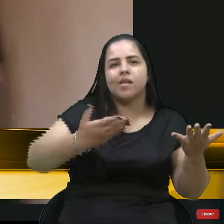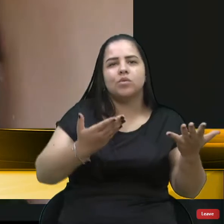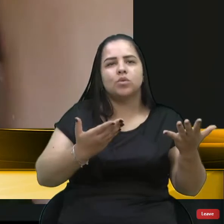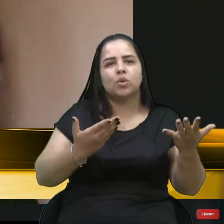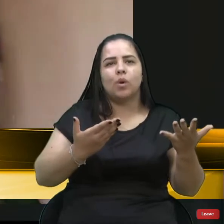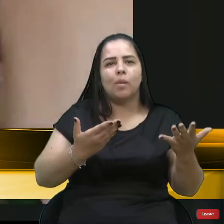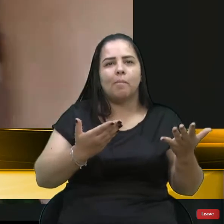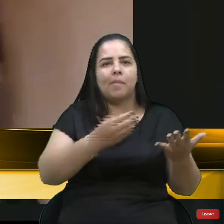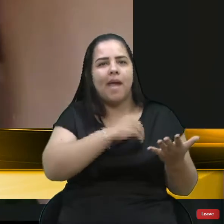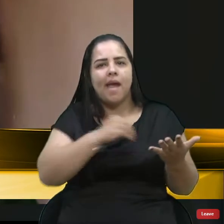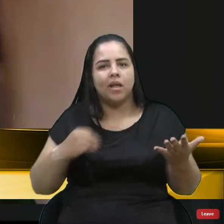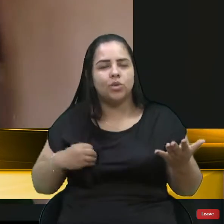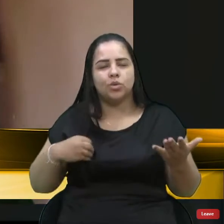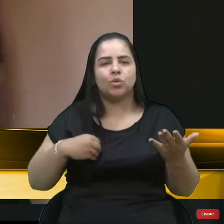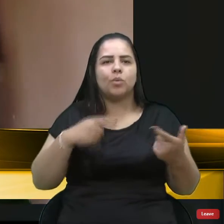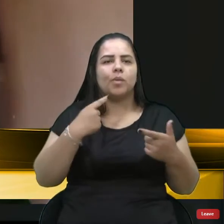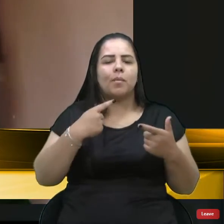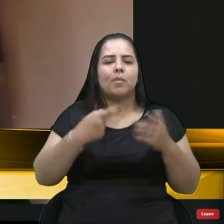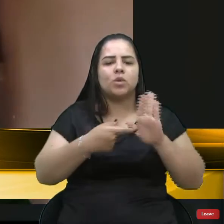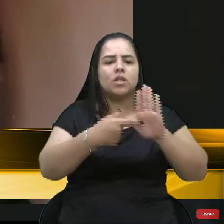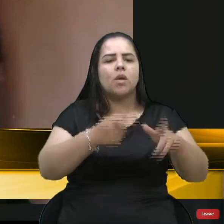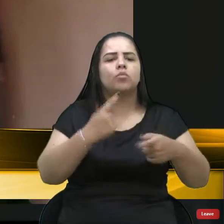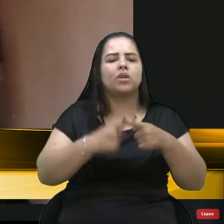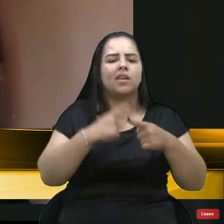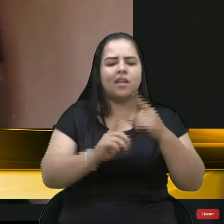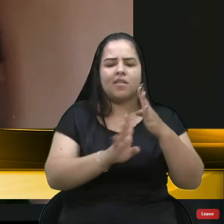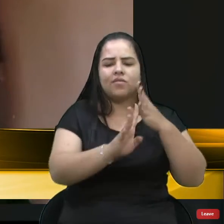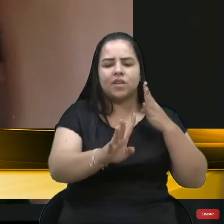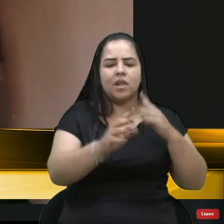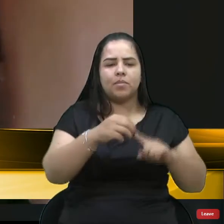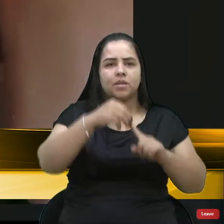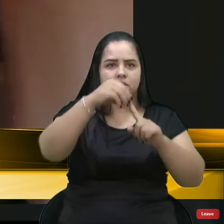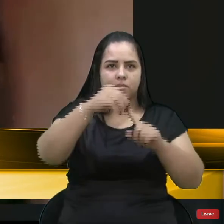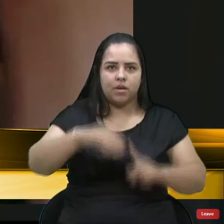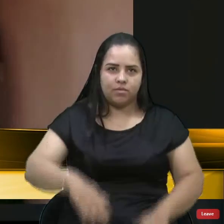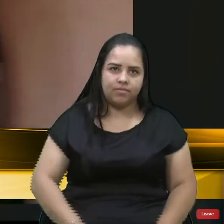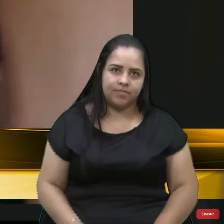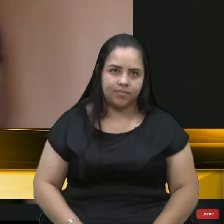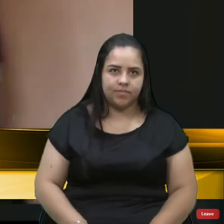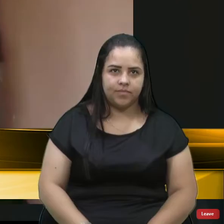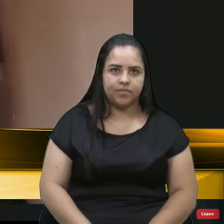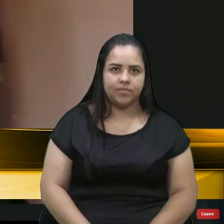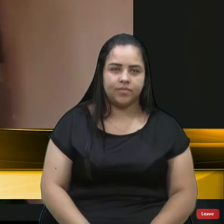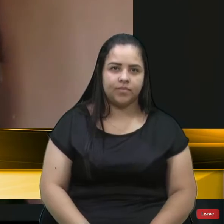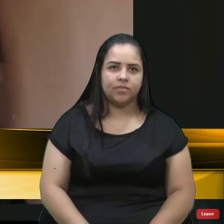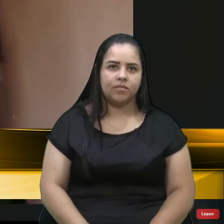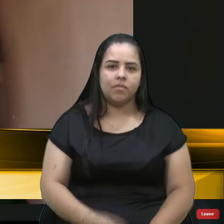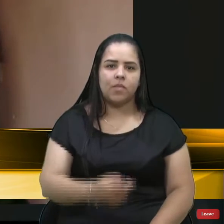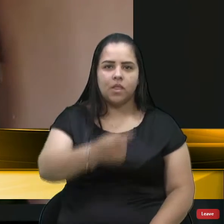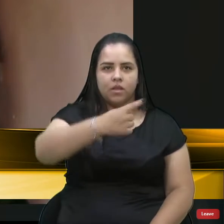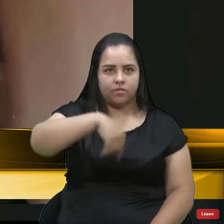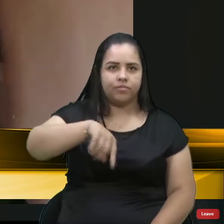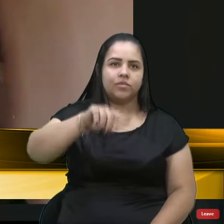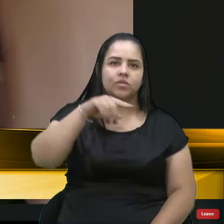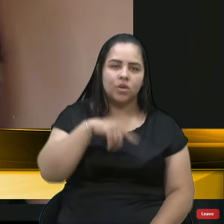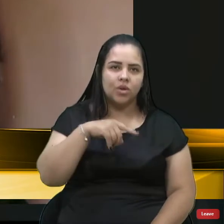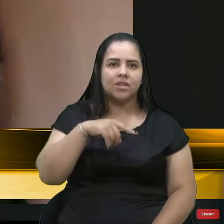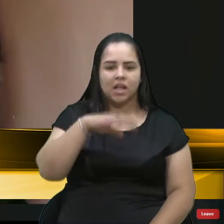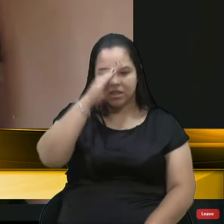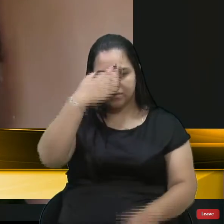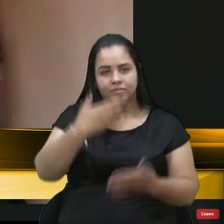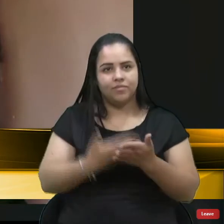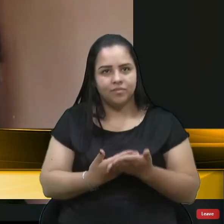preferencial. Então, a gente fez essa indicação ao Poder Executivo, né? Estamos com absoluta convicção de que, dada